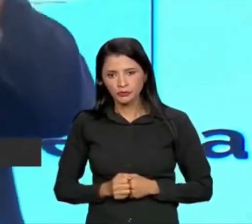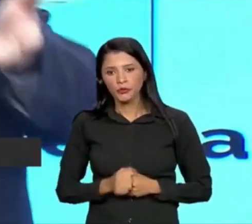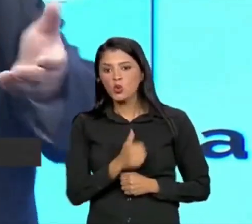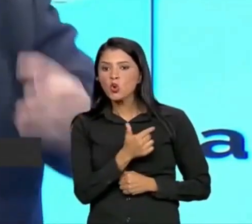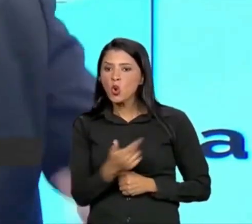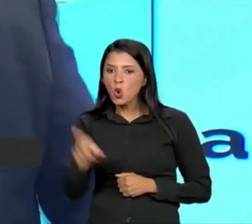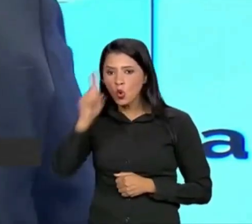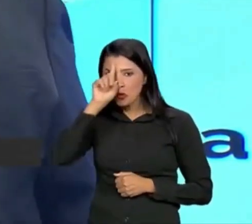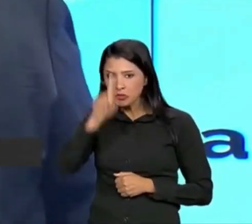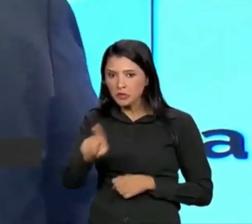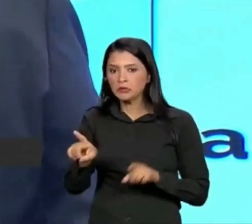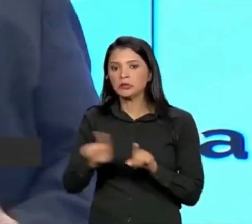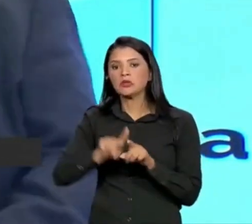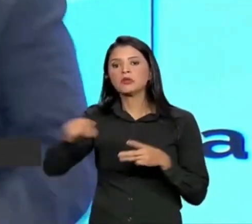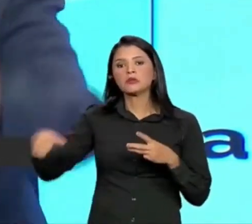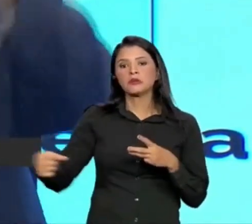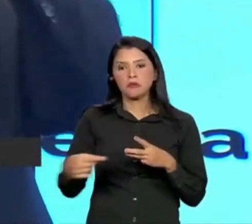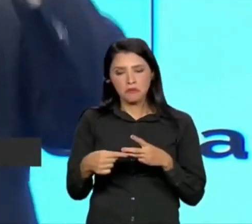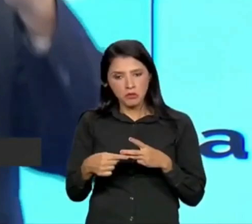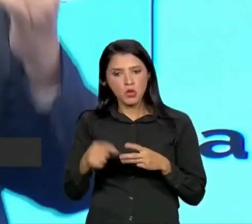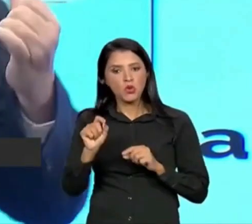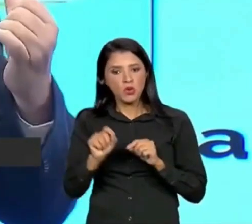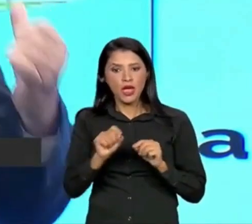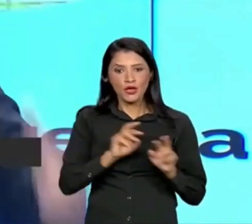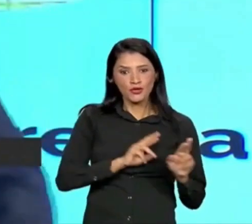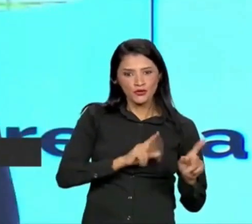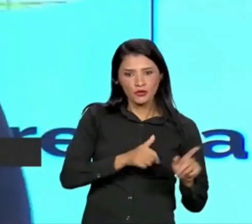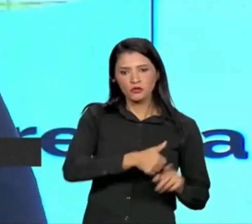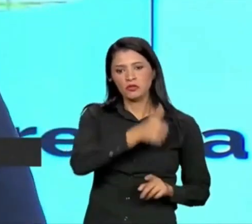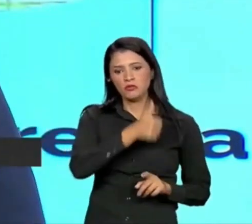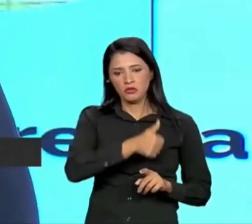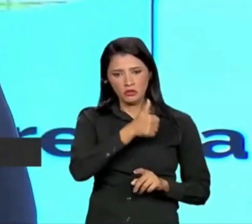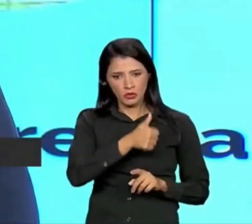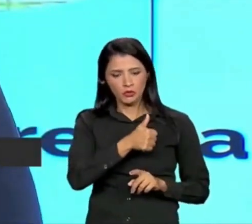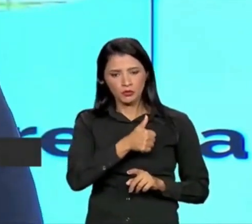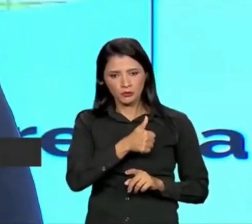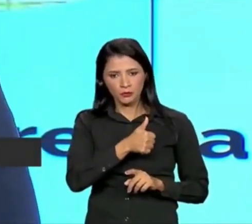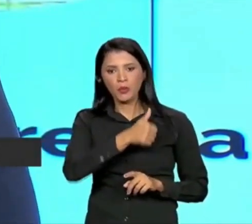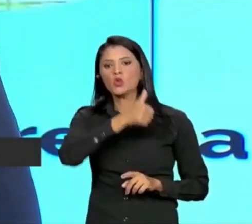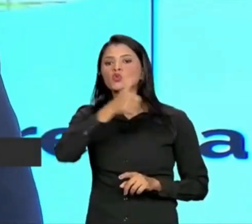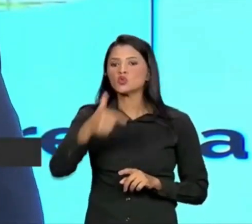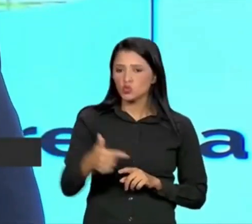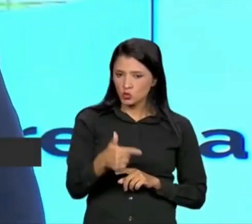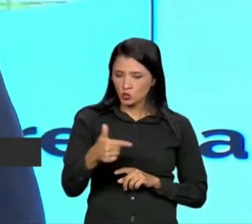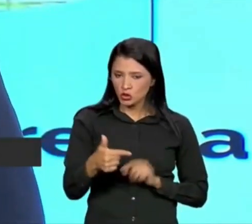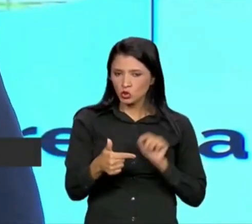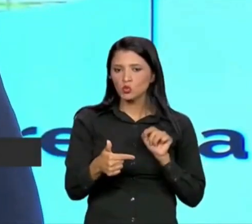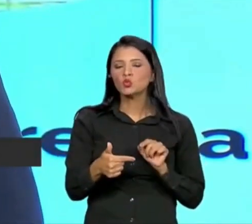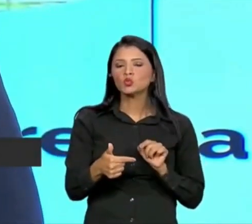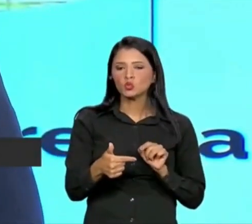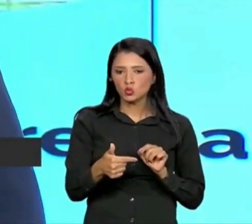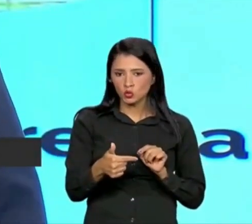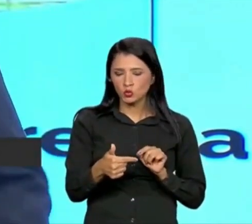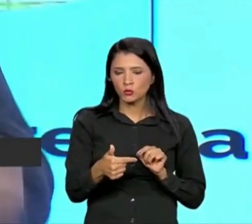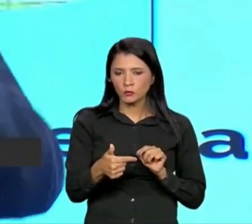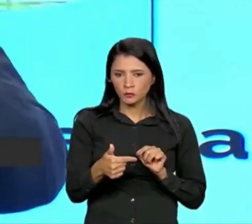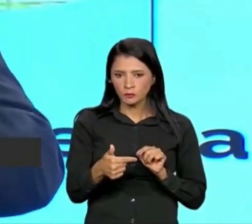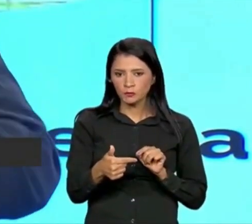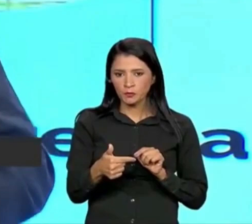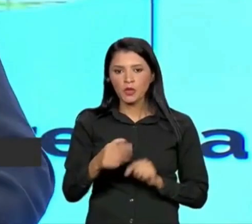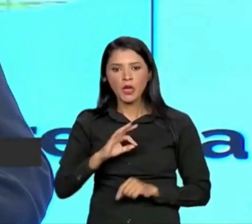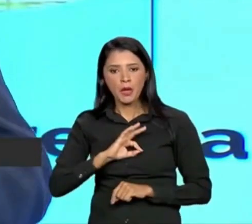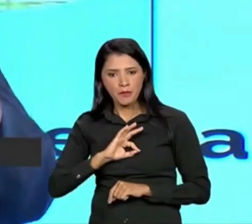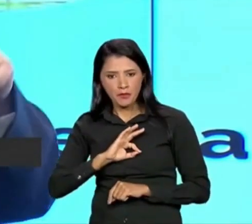outra determinação de que, diferente do primeiro turno, no segundo turno, a